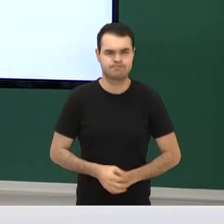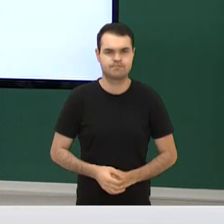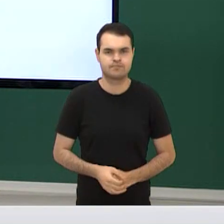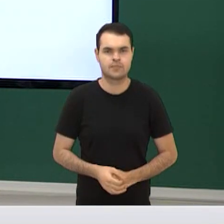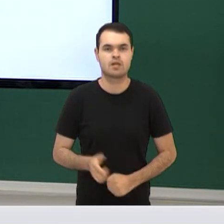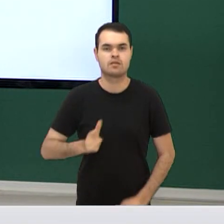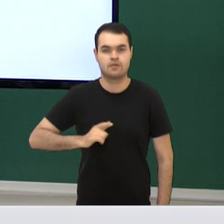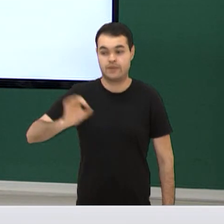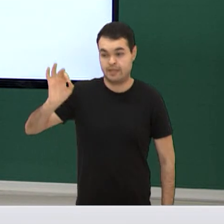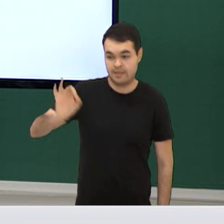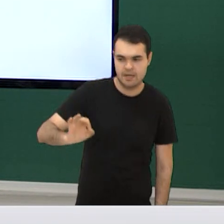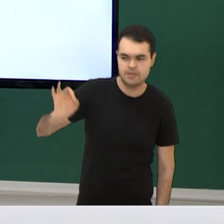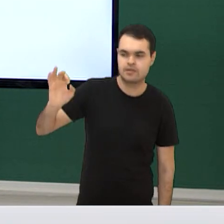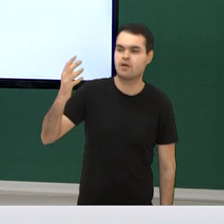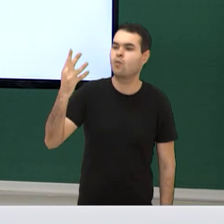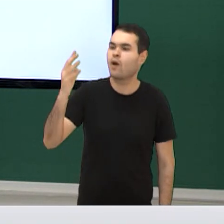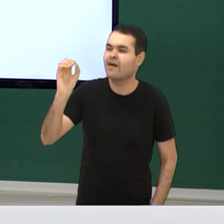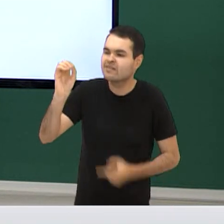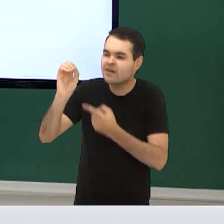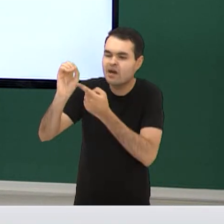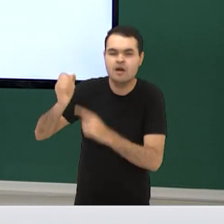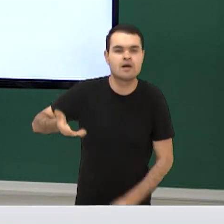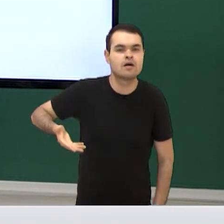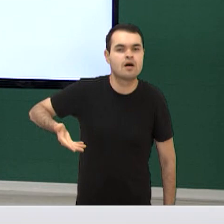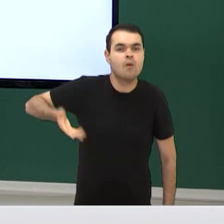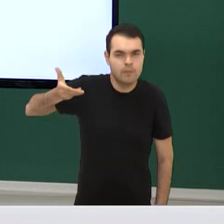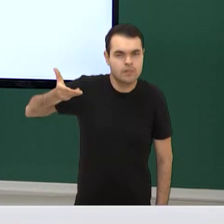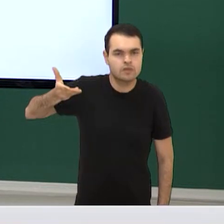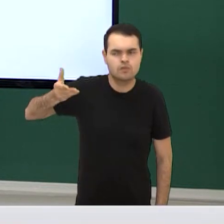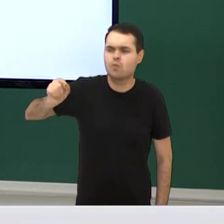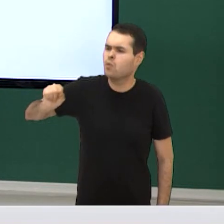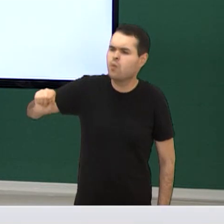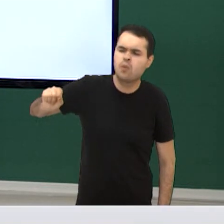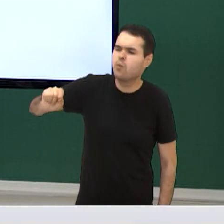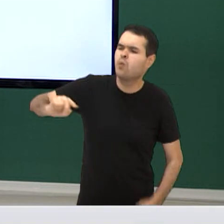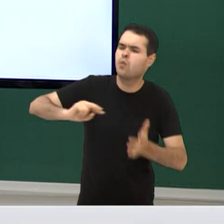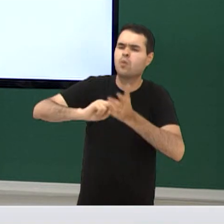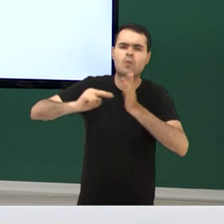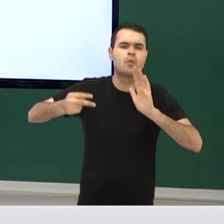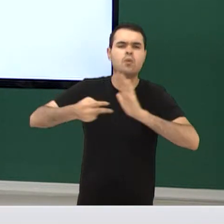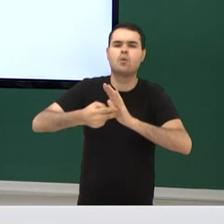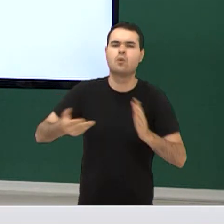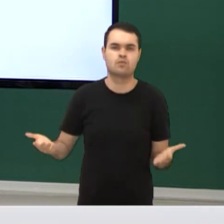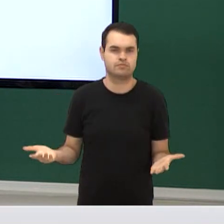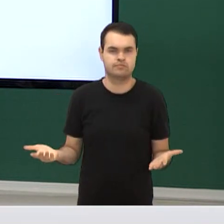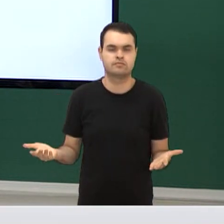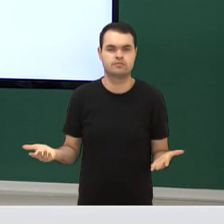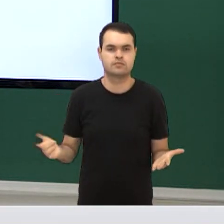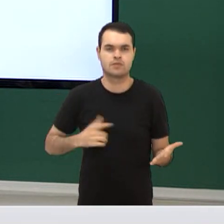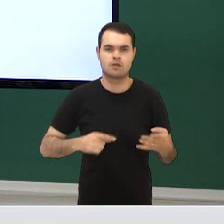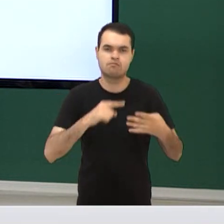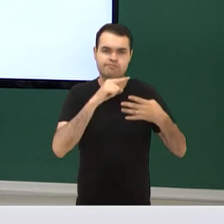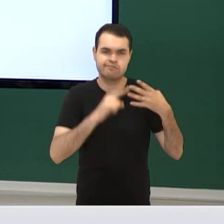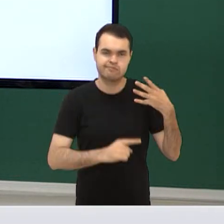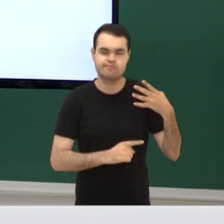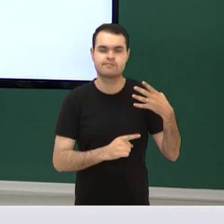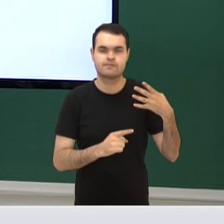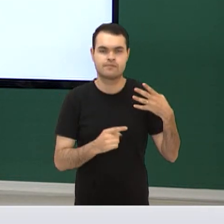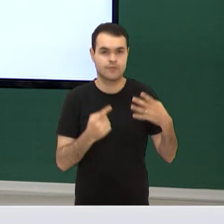procura anterior. Se comparado ao período do ano passado, essa procura por novos donos aumentou